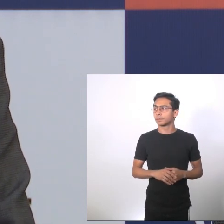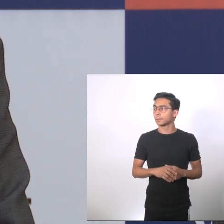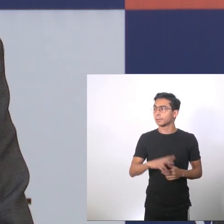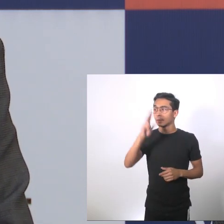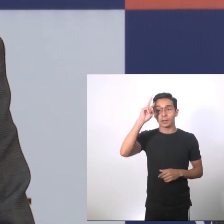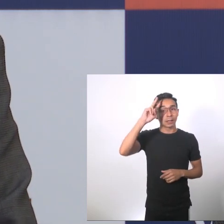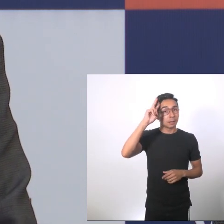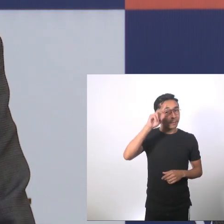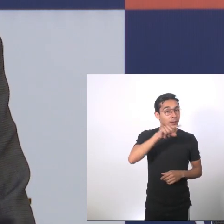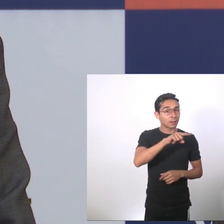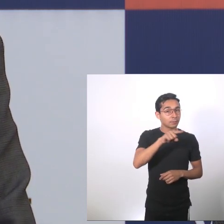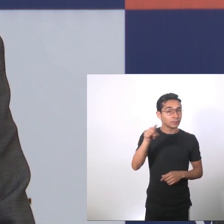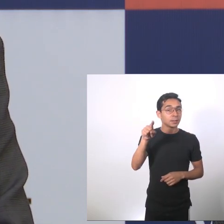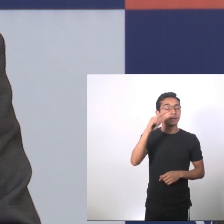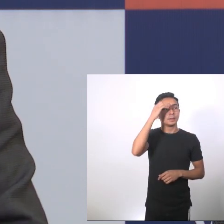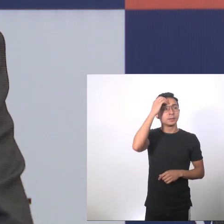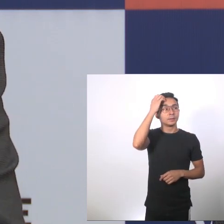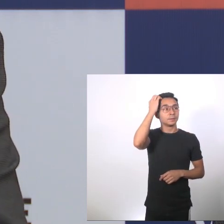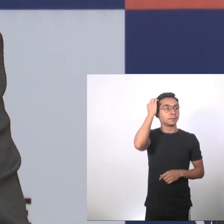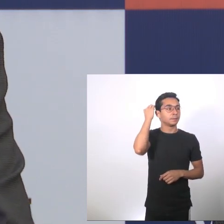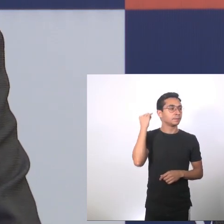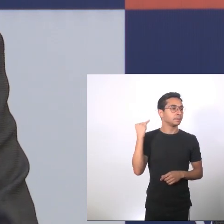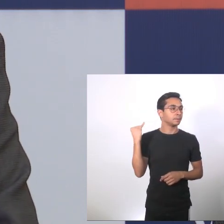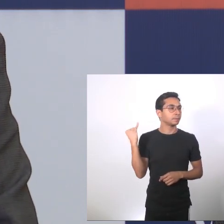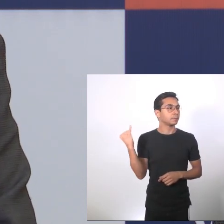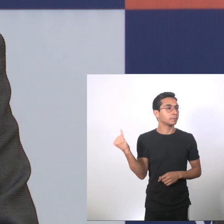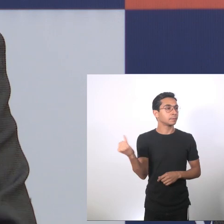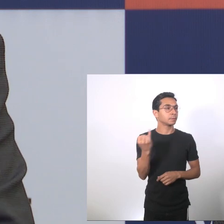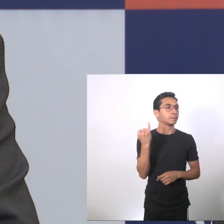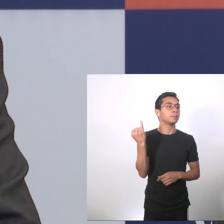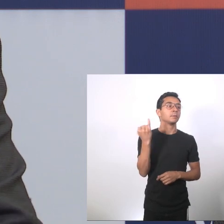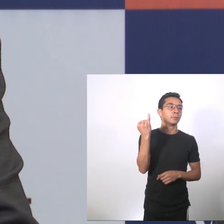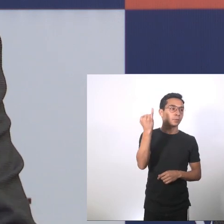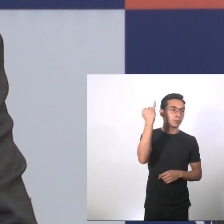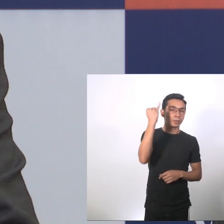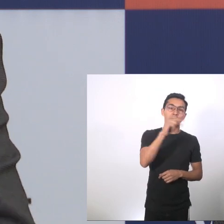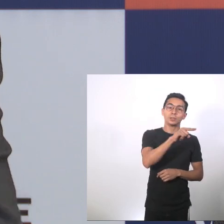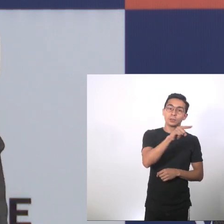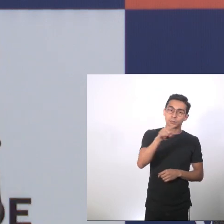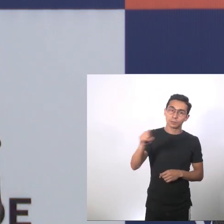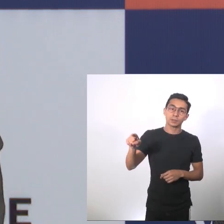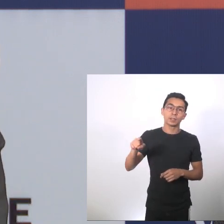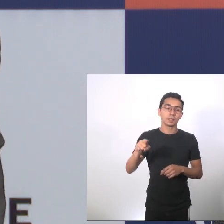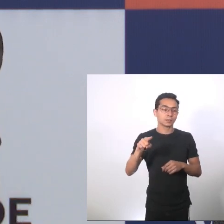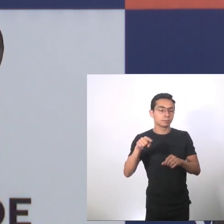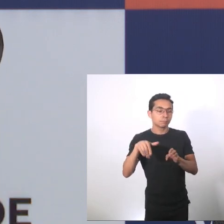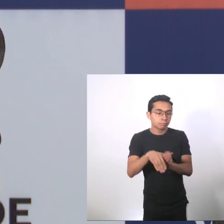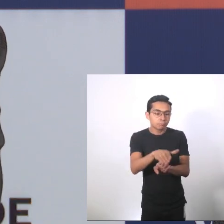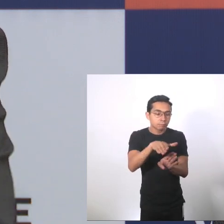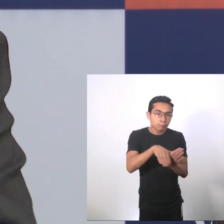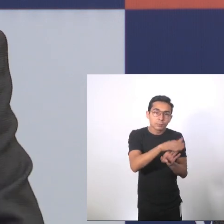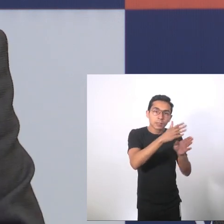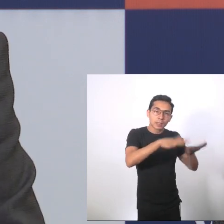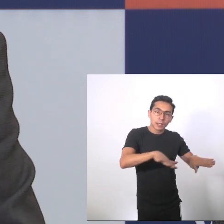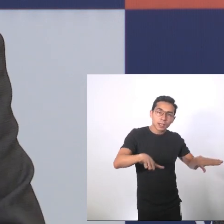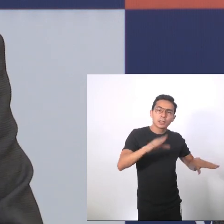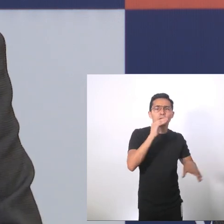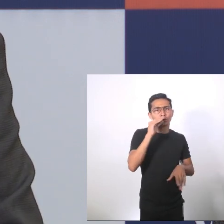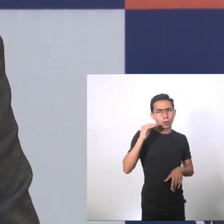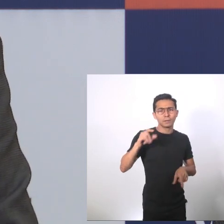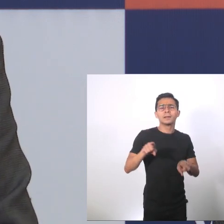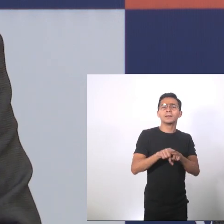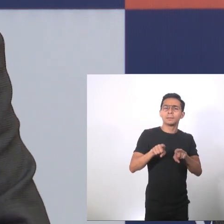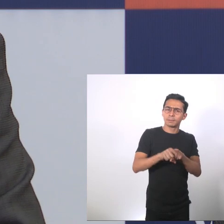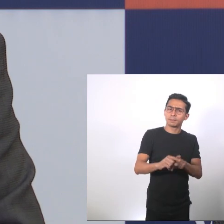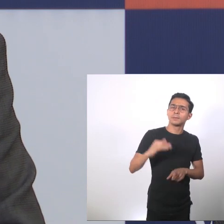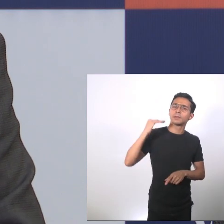vocês a importância de vocês orientarem as nossas crianças e os nossos jovens, e também os adultos da